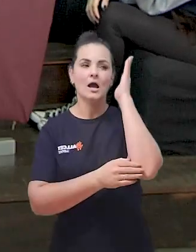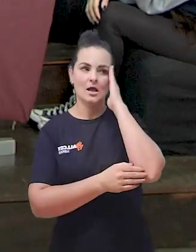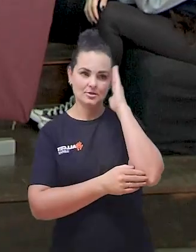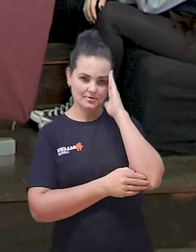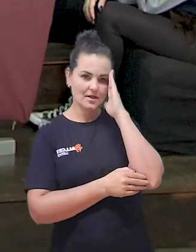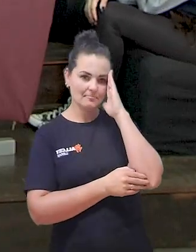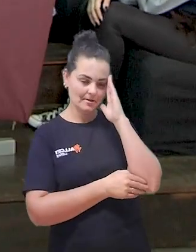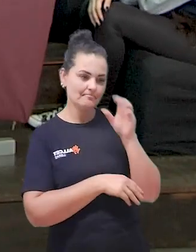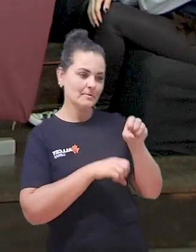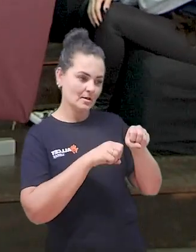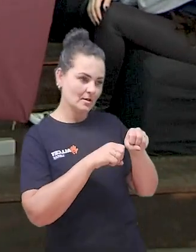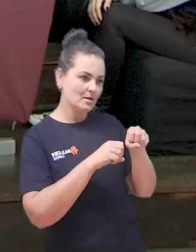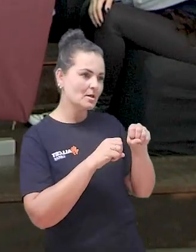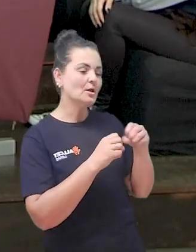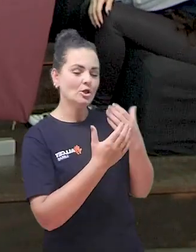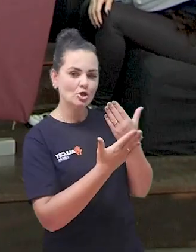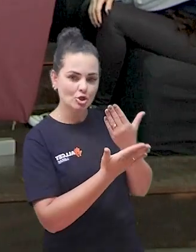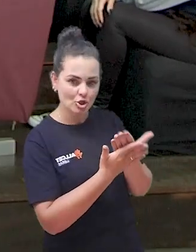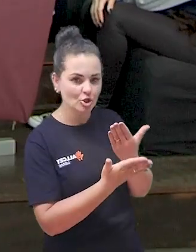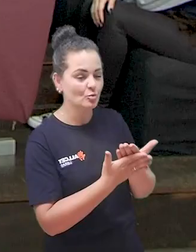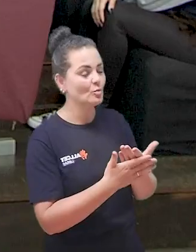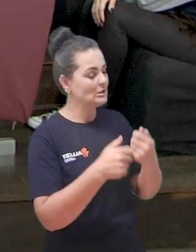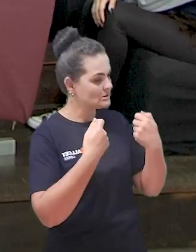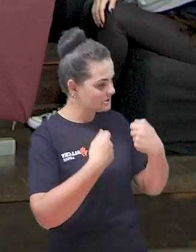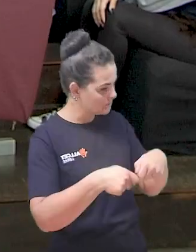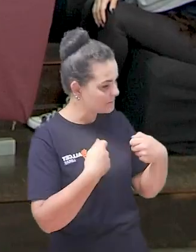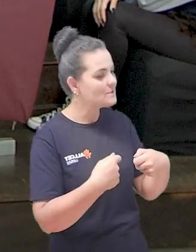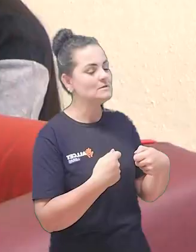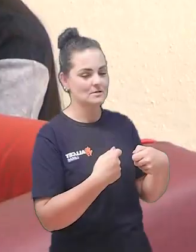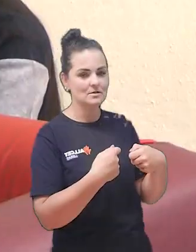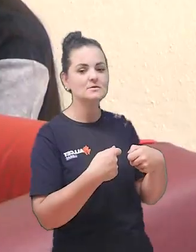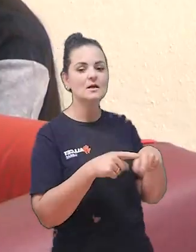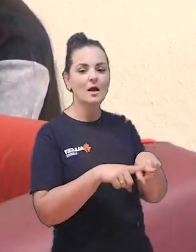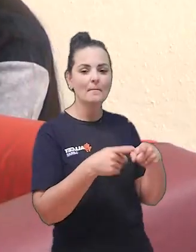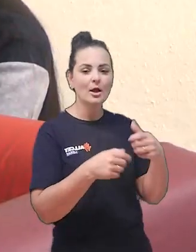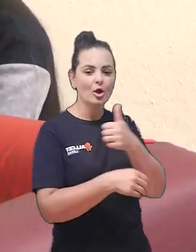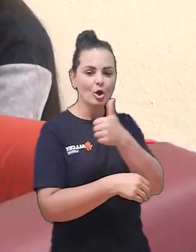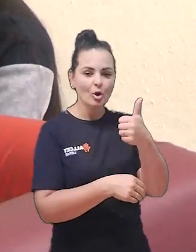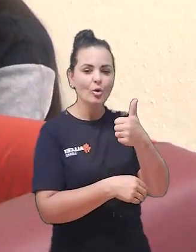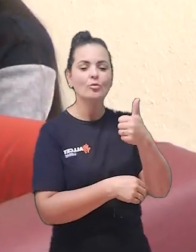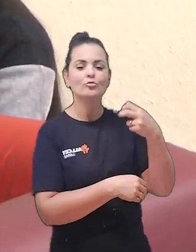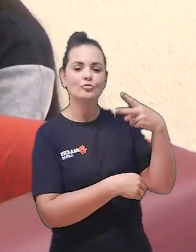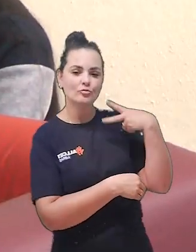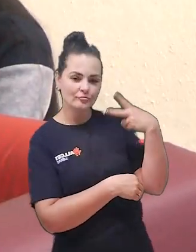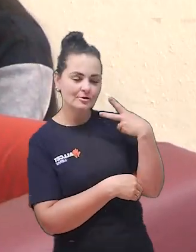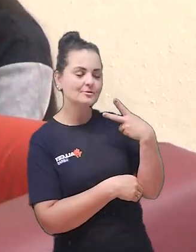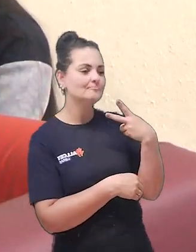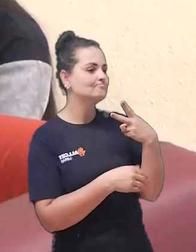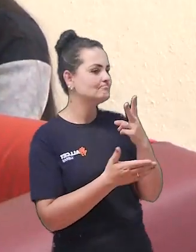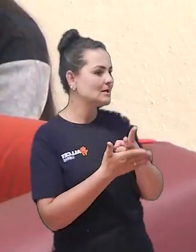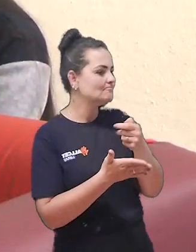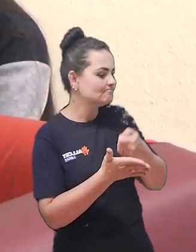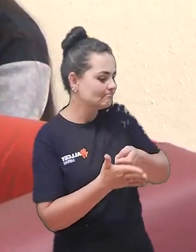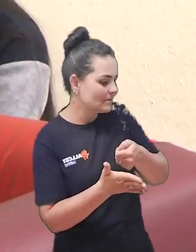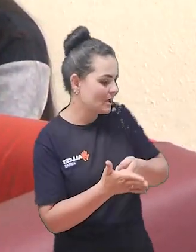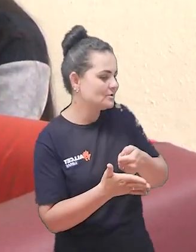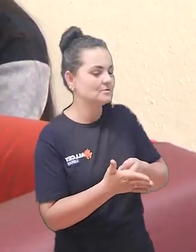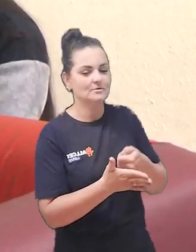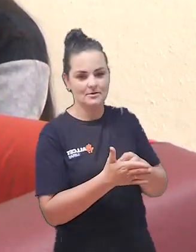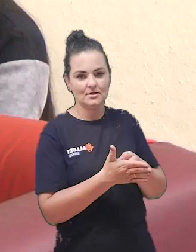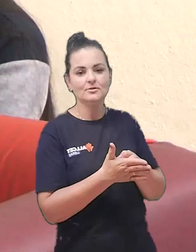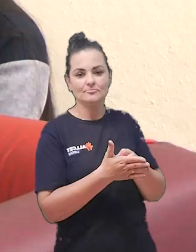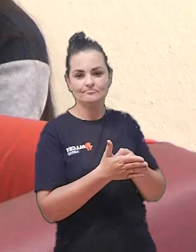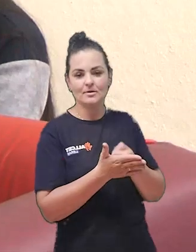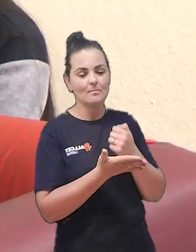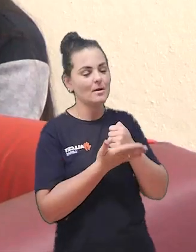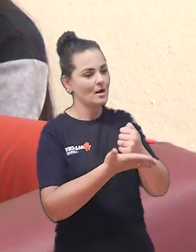sempre precisa, mas isso aí é um conjunto dos 11 vereadores e que estão sempre batendo nesse tema e buscando soluções as